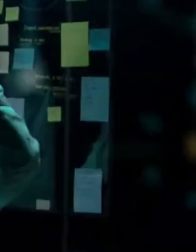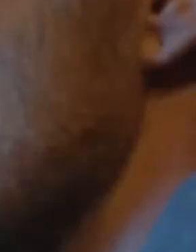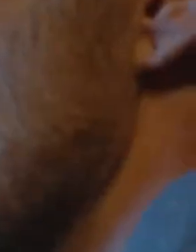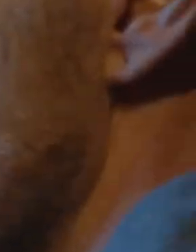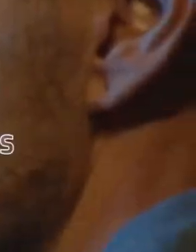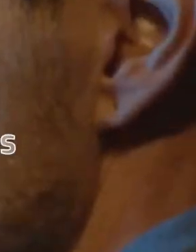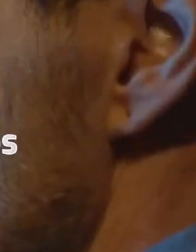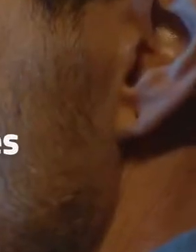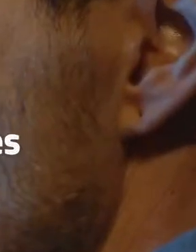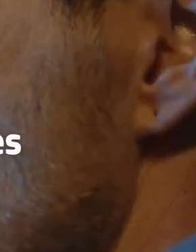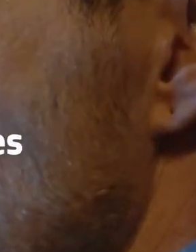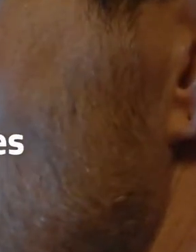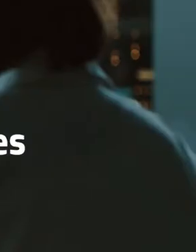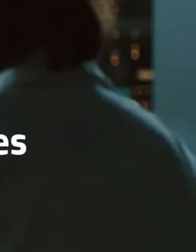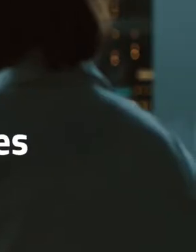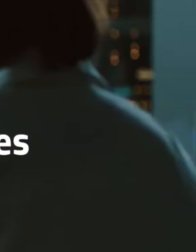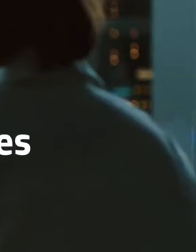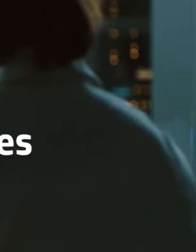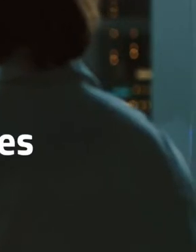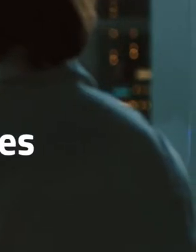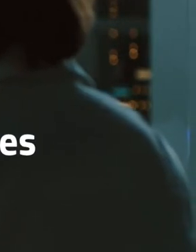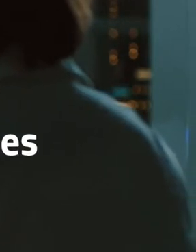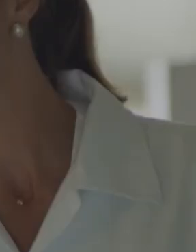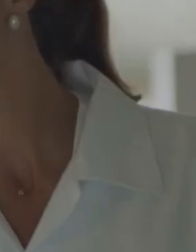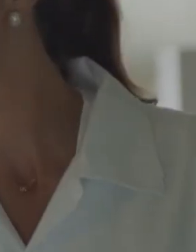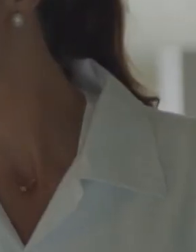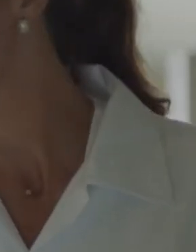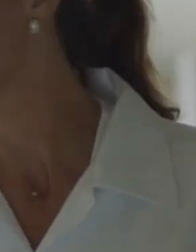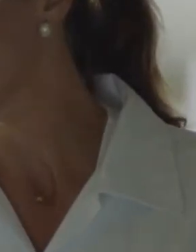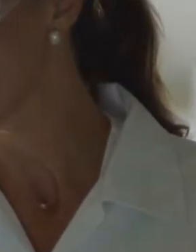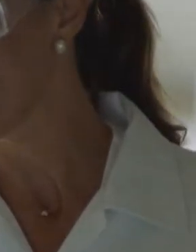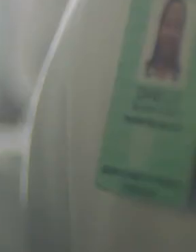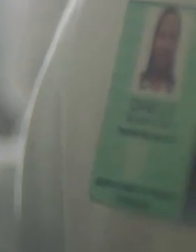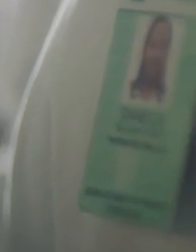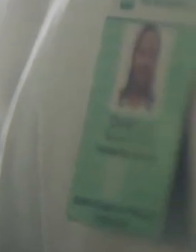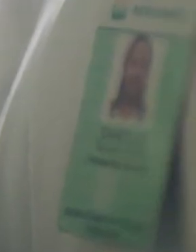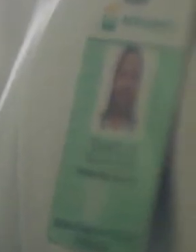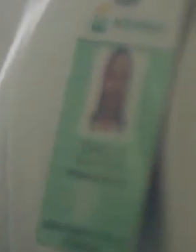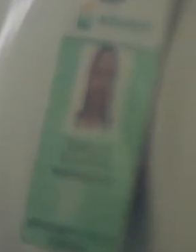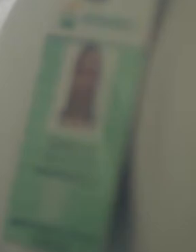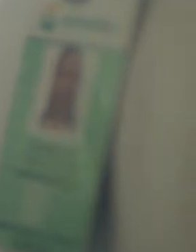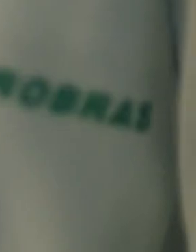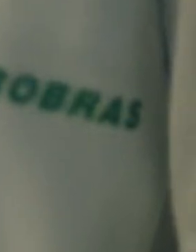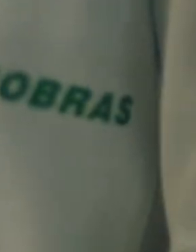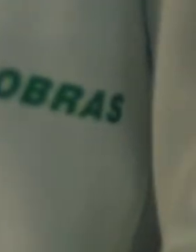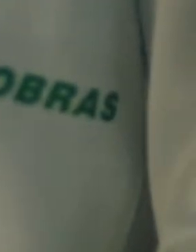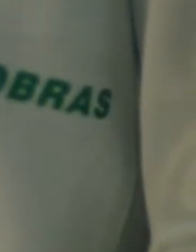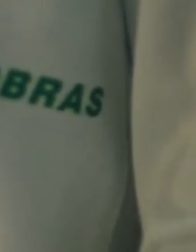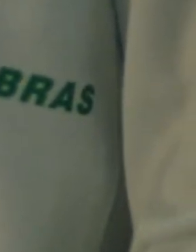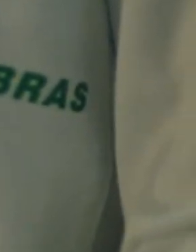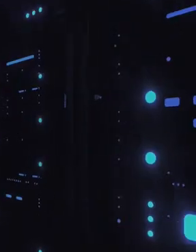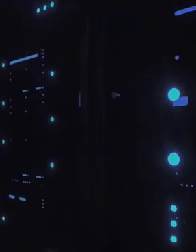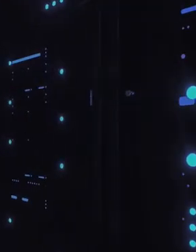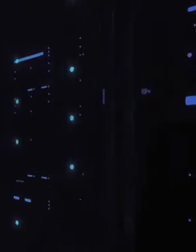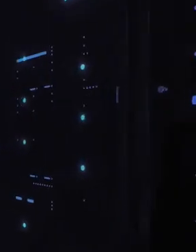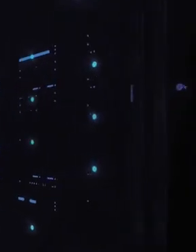e nossa rede de parceiros estão buscando incansavelmente soluções rápidas para prevenção e